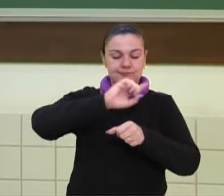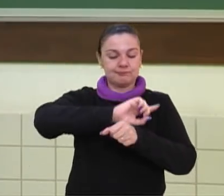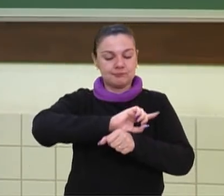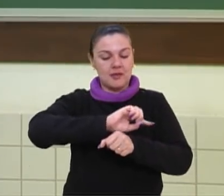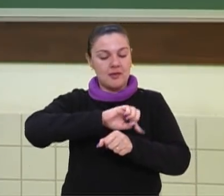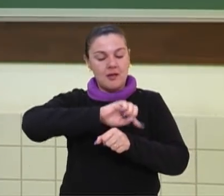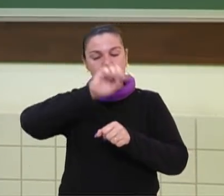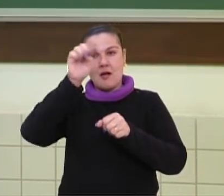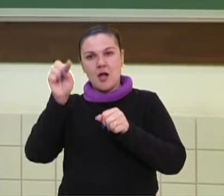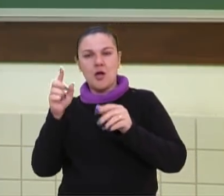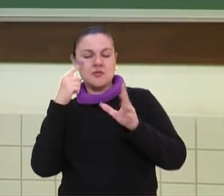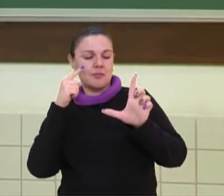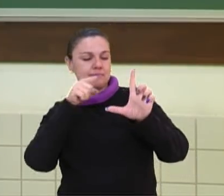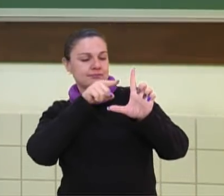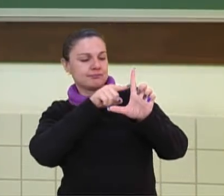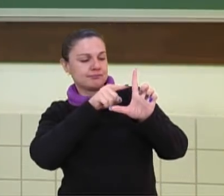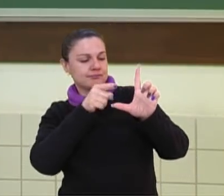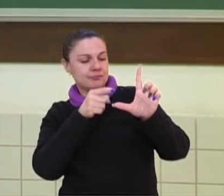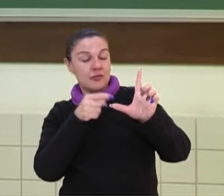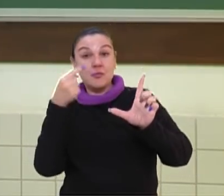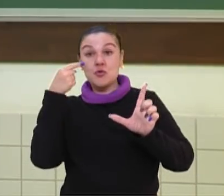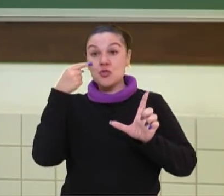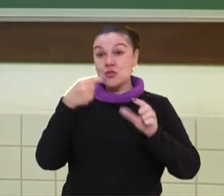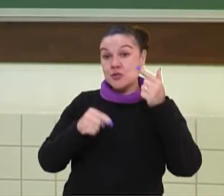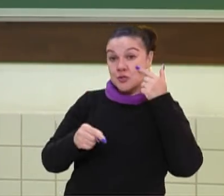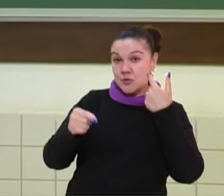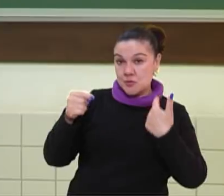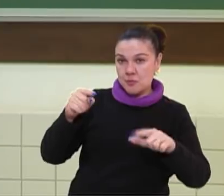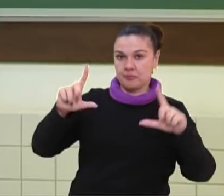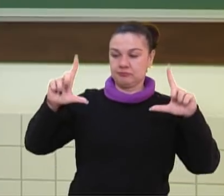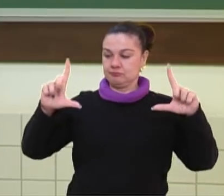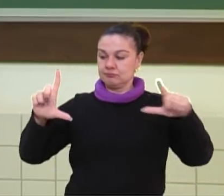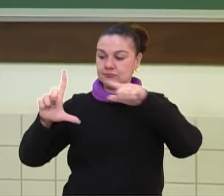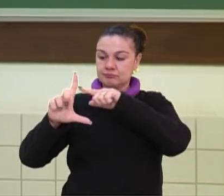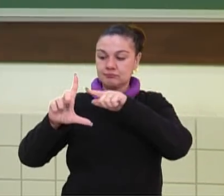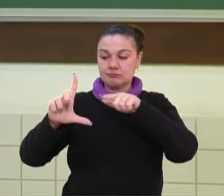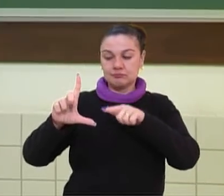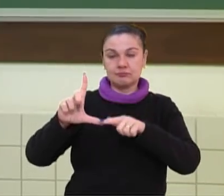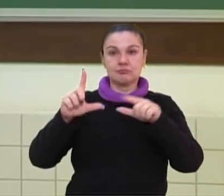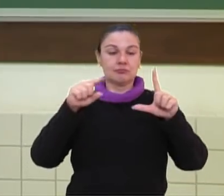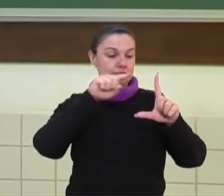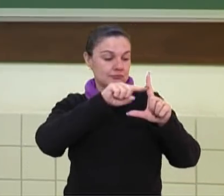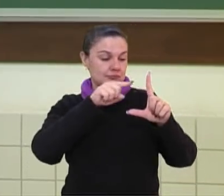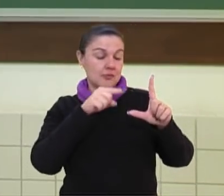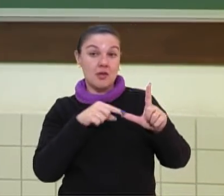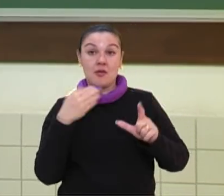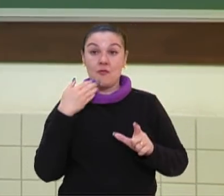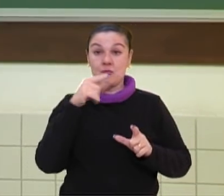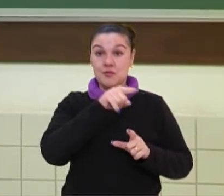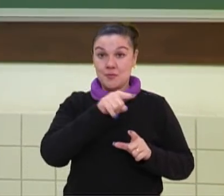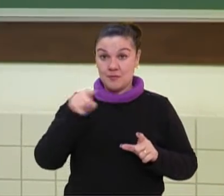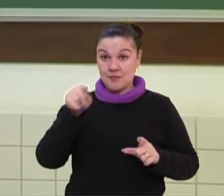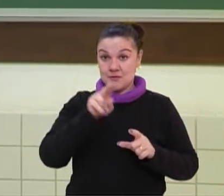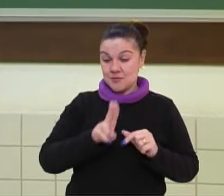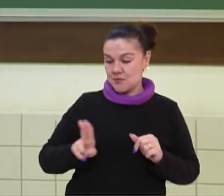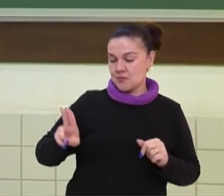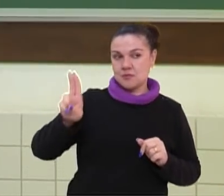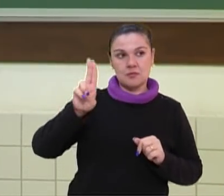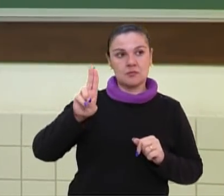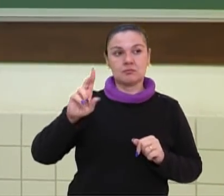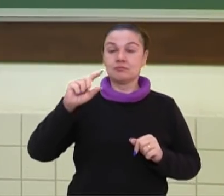vamos descobrir os ângulos, né? Tá bom? E eu vou pedir para vocês trazerem